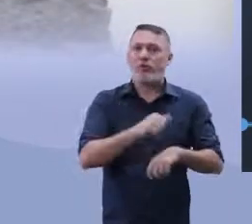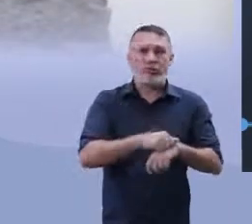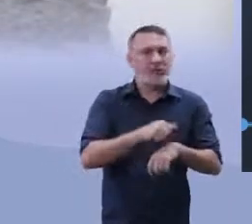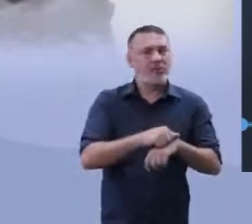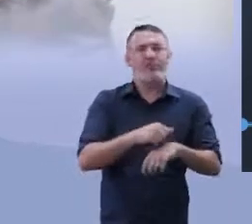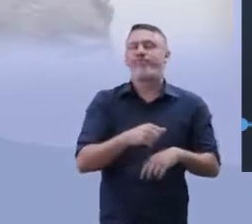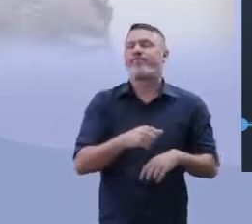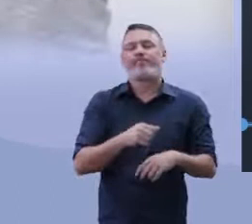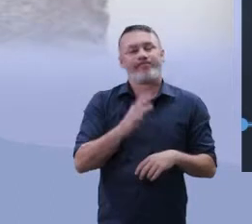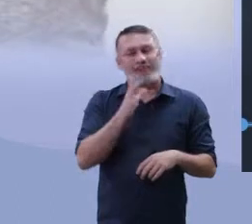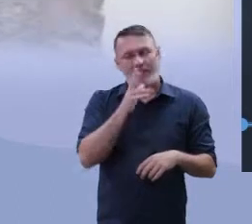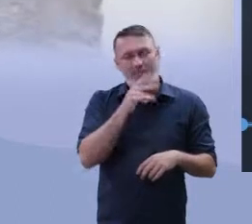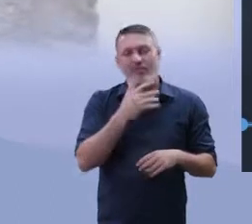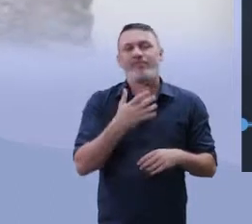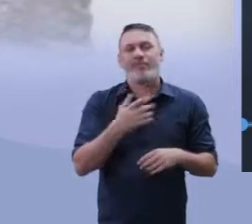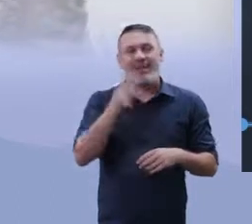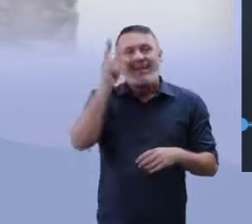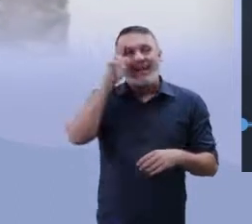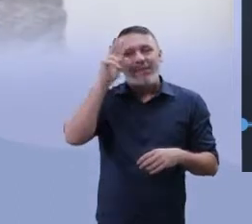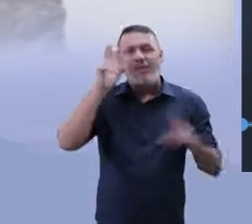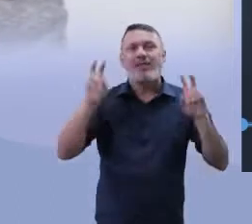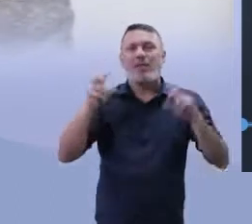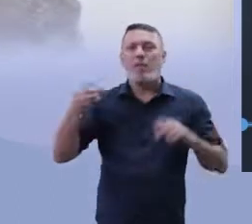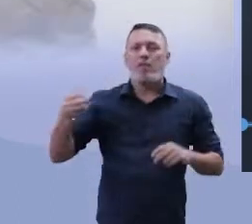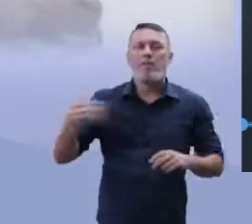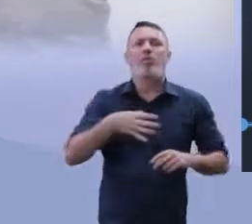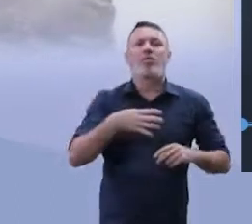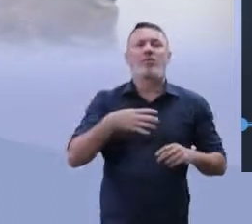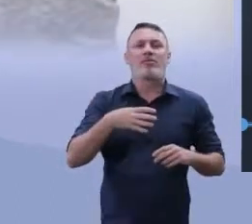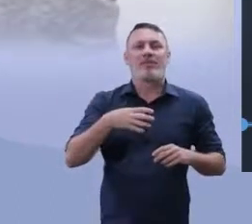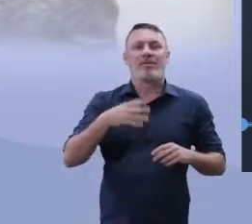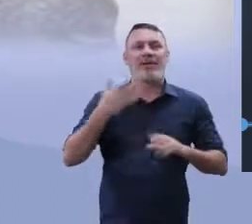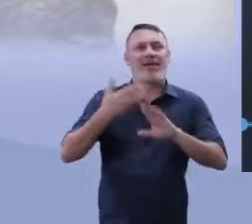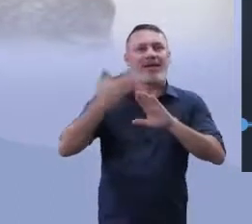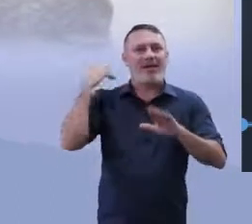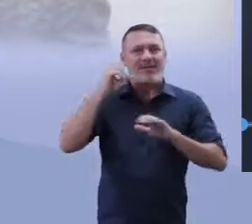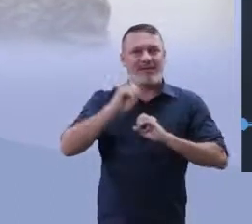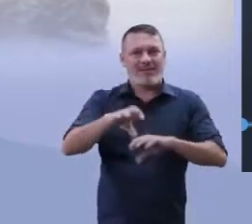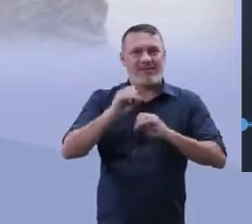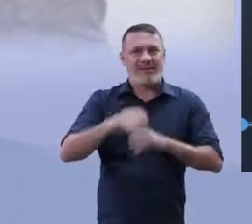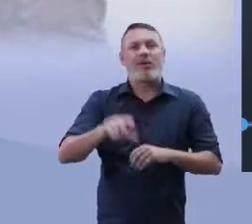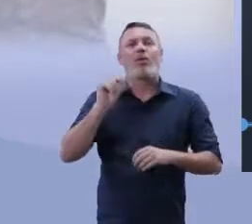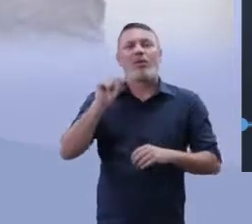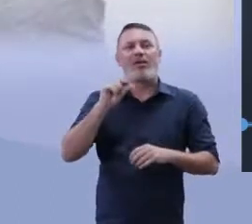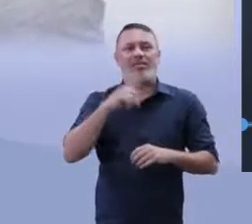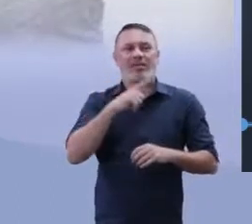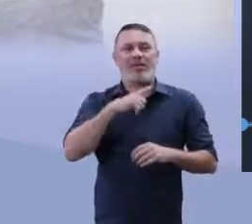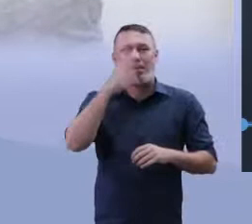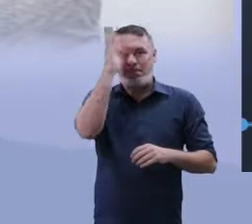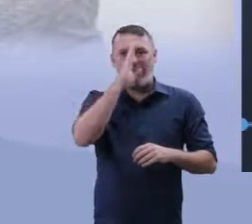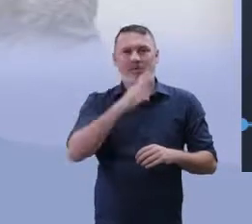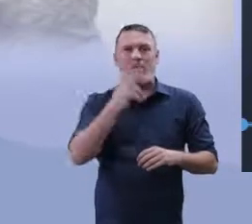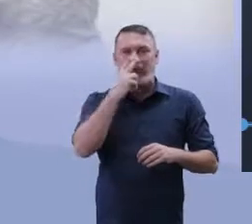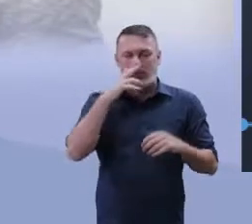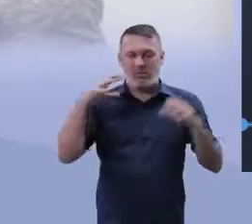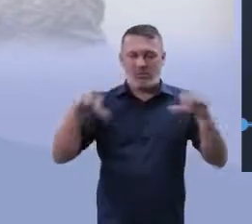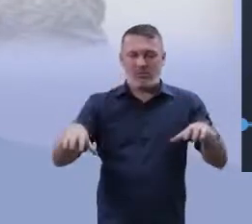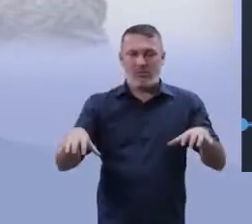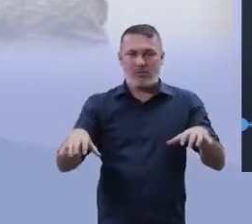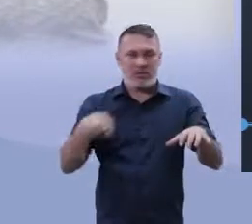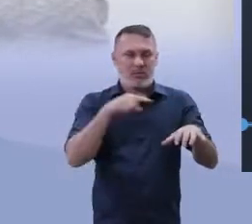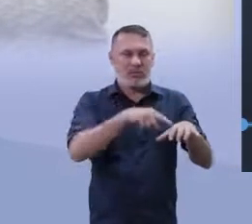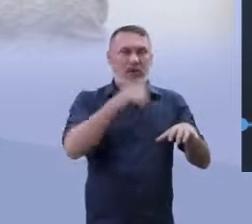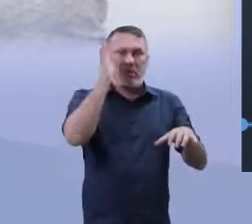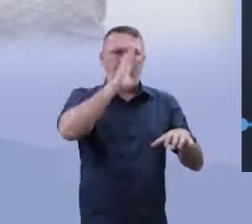mesmo benefício. É aquela ideia que o modernismo já trabalhou com vocês aprenderam isso no terceiro ano, a ideia dos dois Brasis. De um lado eu